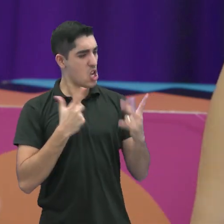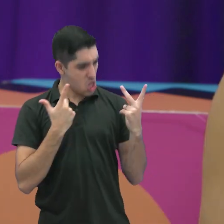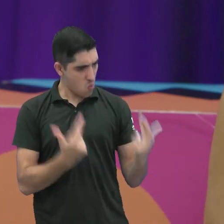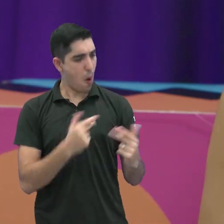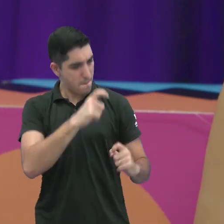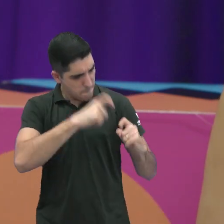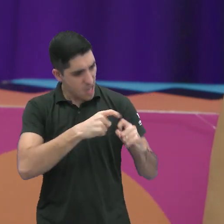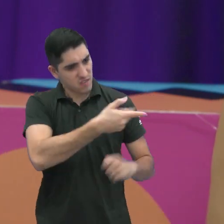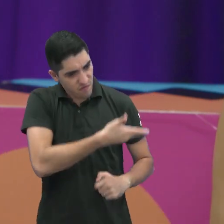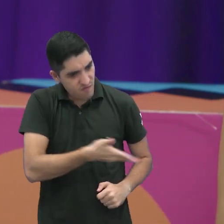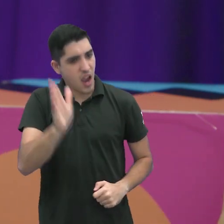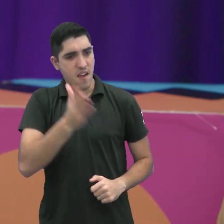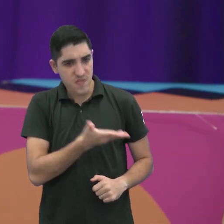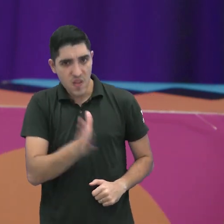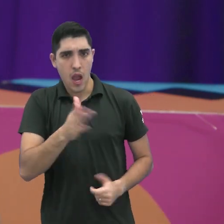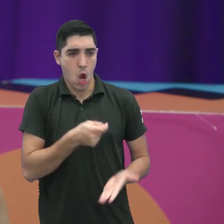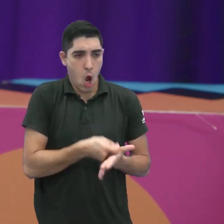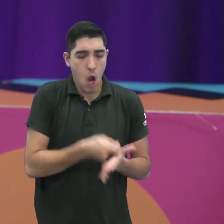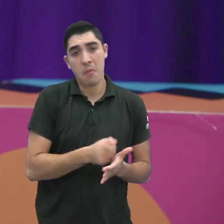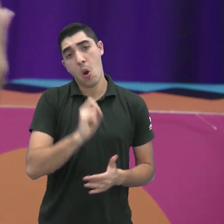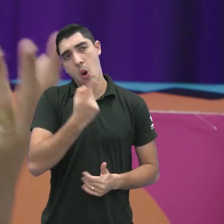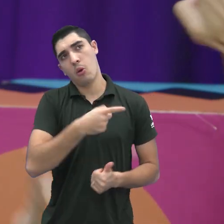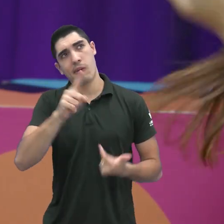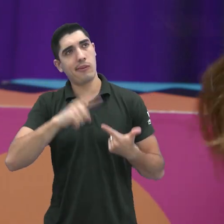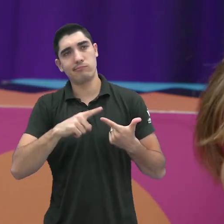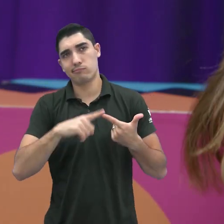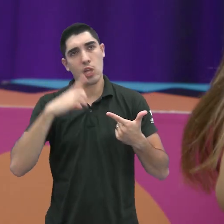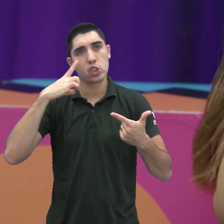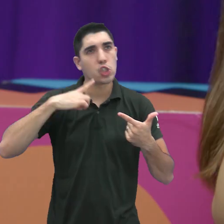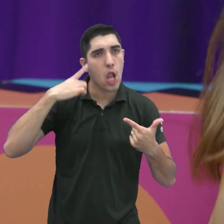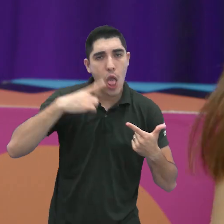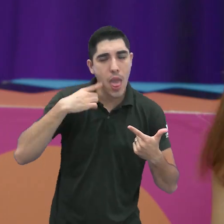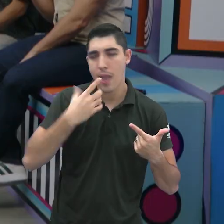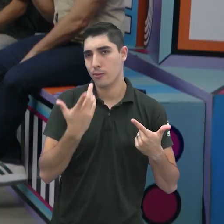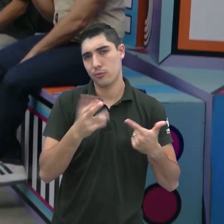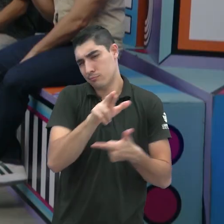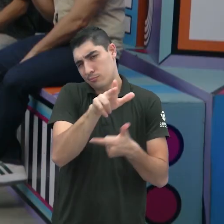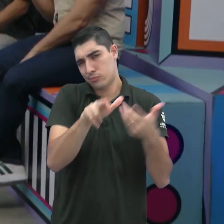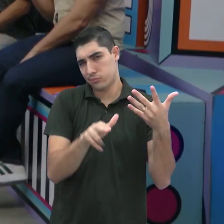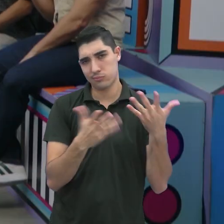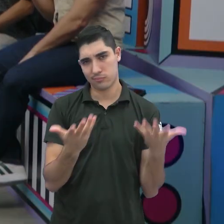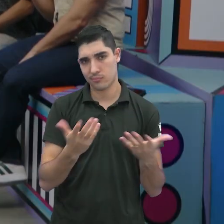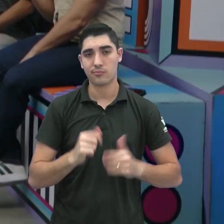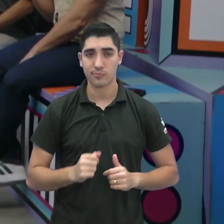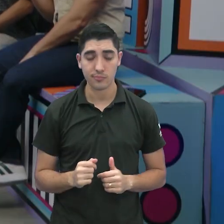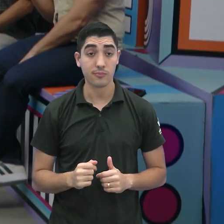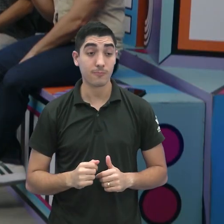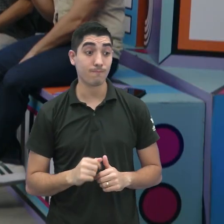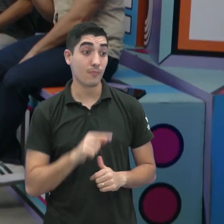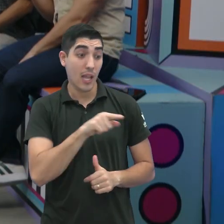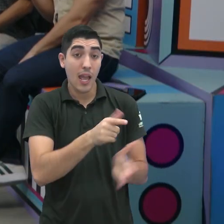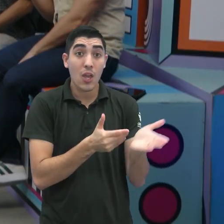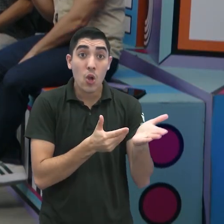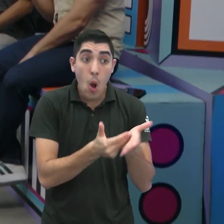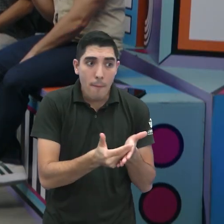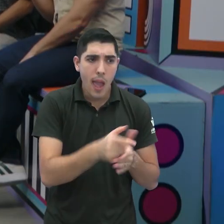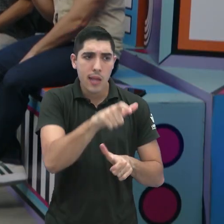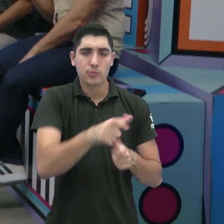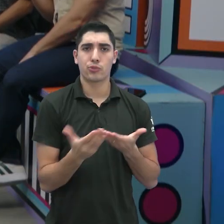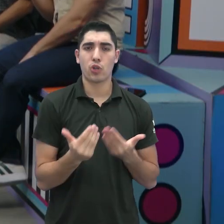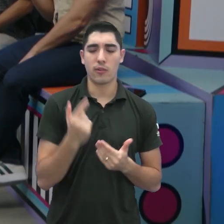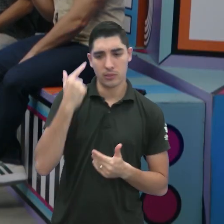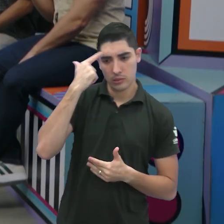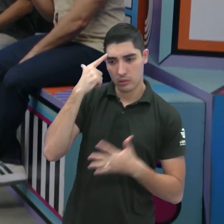trilhar esse caminho, Sim. ou direito, ou alguma outra área, né? E aí causa um conflito muito grande, porque vem